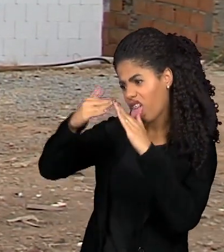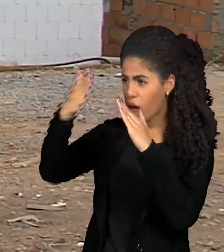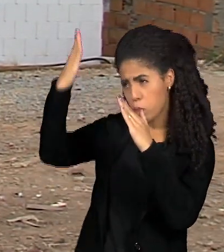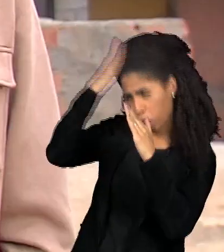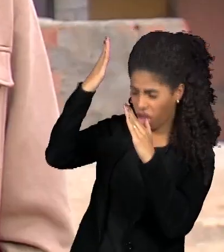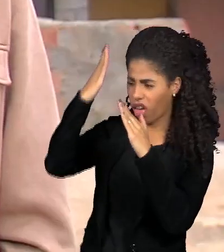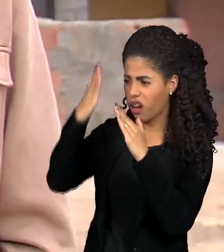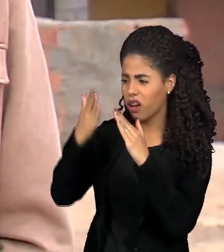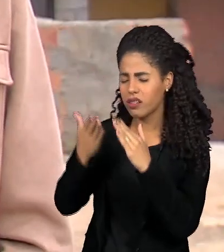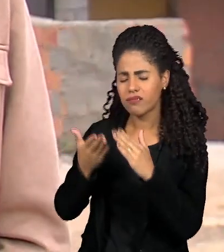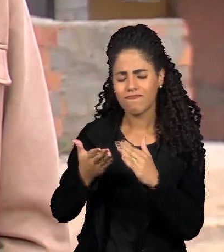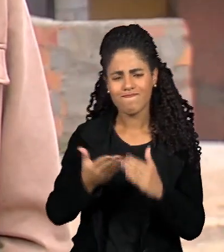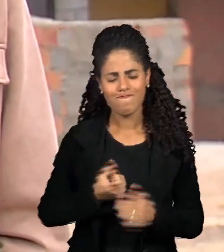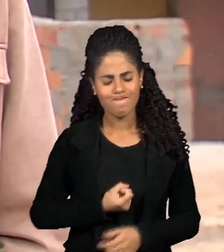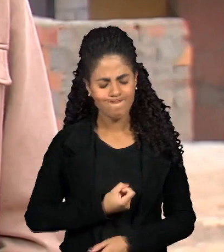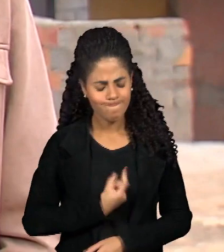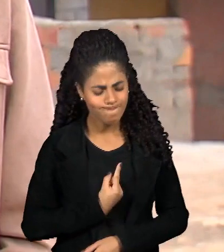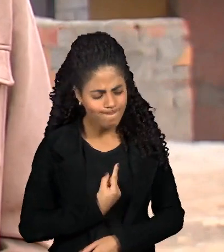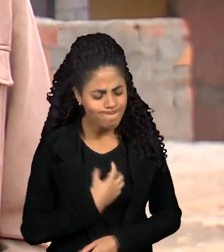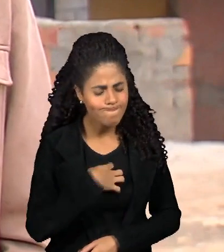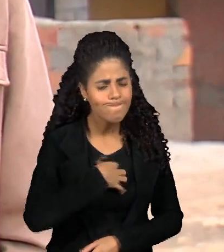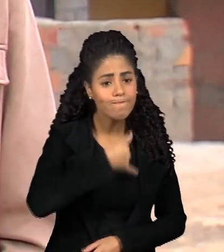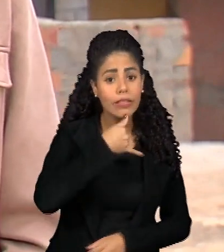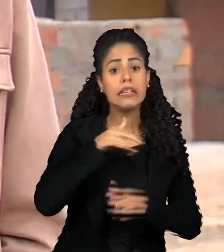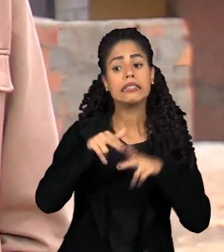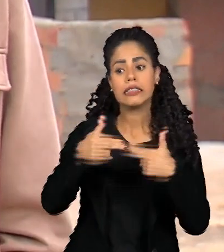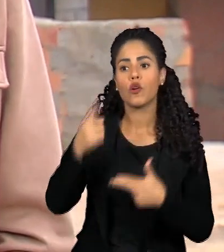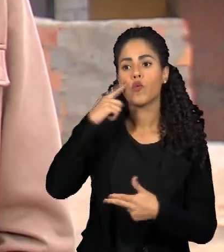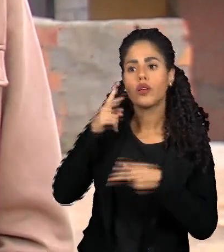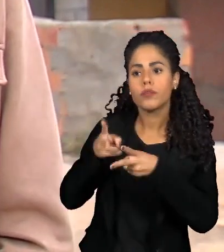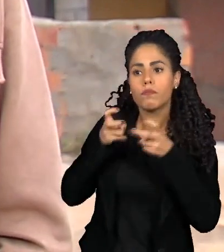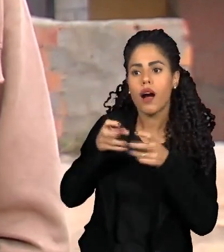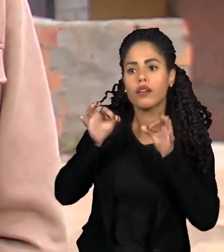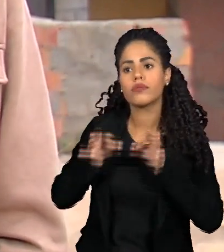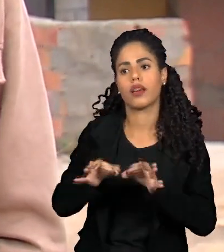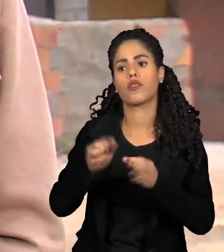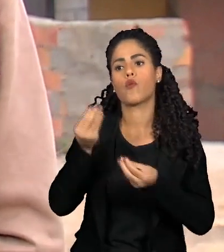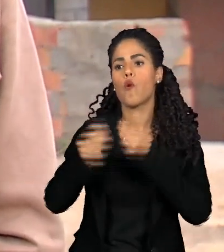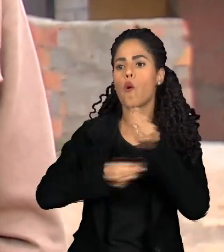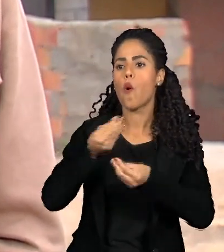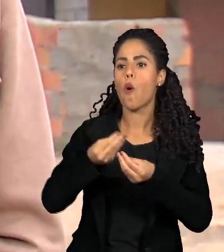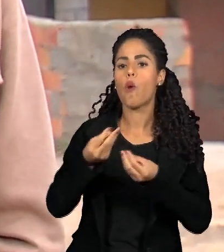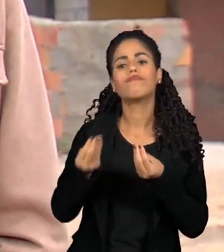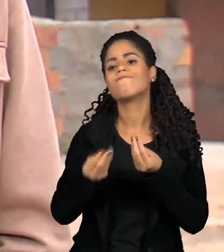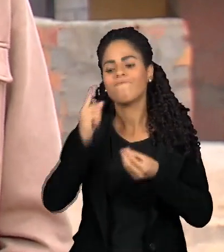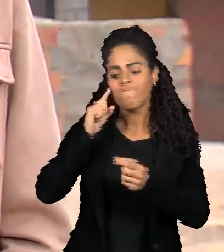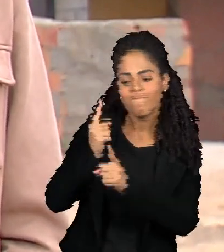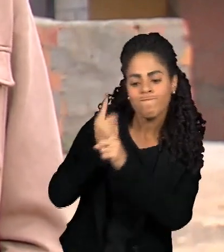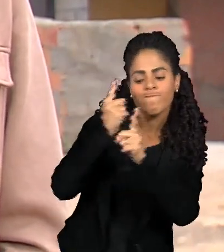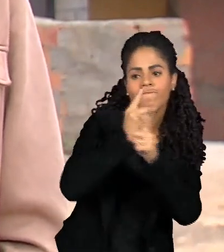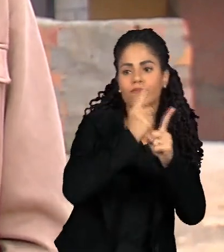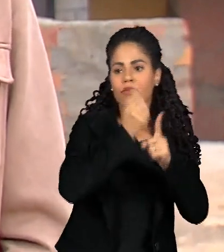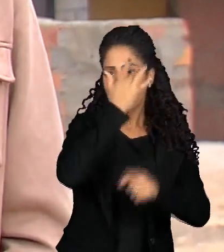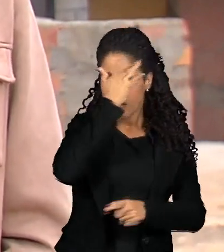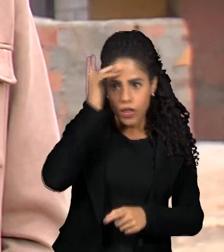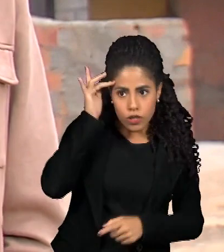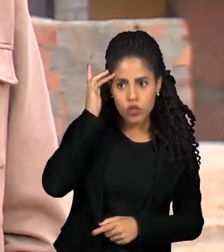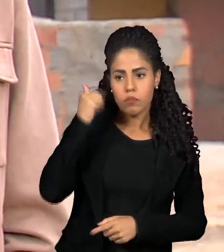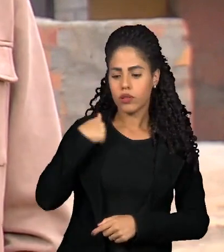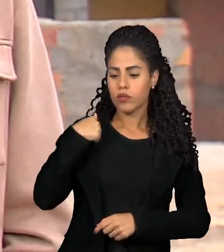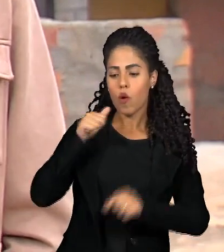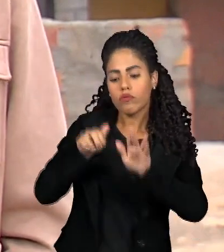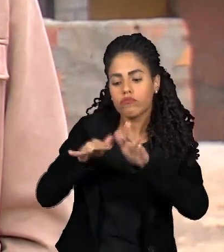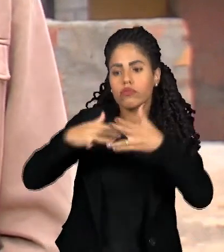cabeça dela. Uma das dimensões que a gente busca fortalecer é a identidade, né? Como essas pessoas se identificam como cidadãs com o